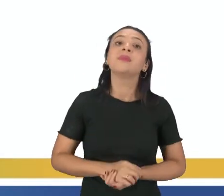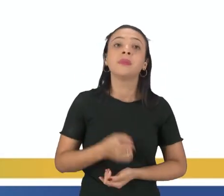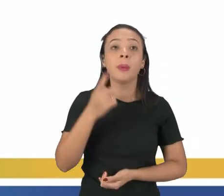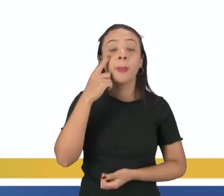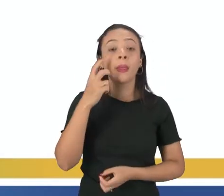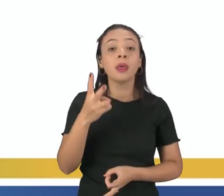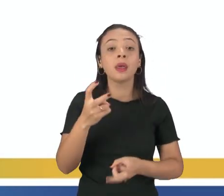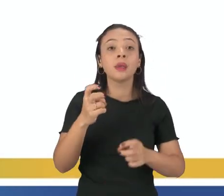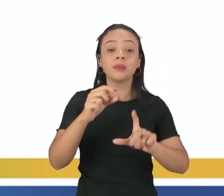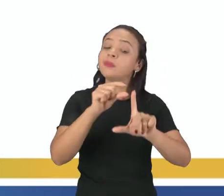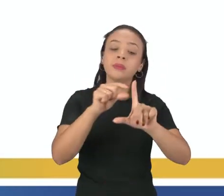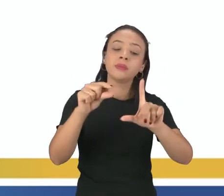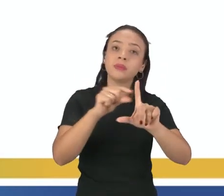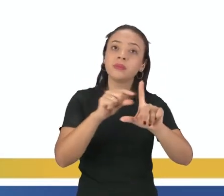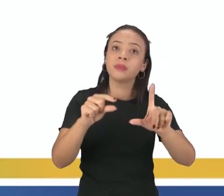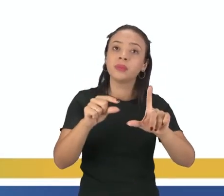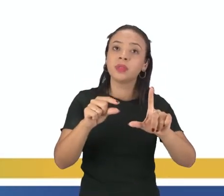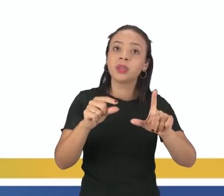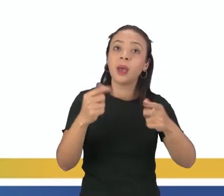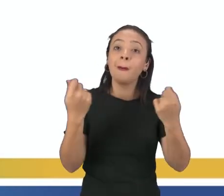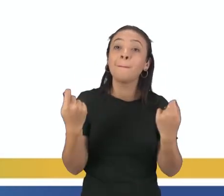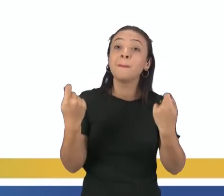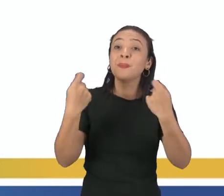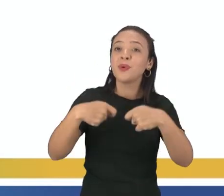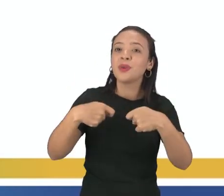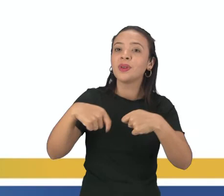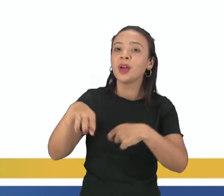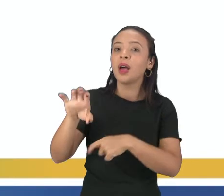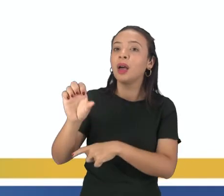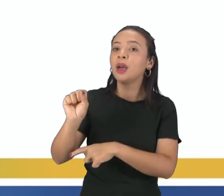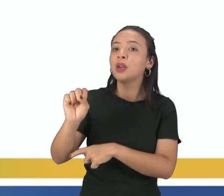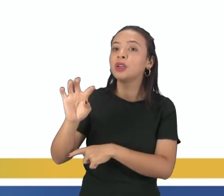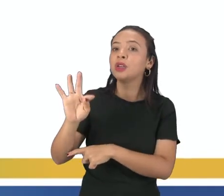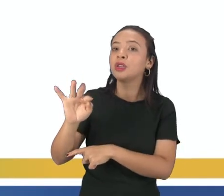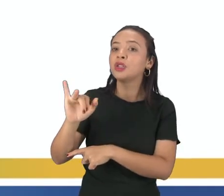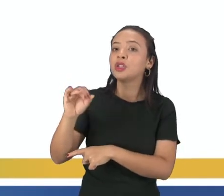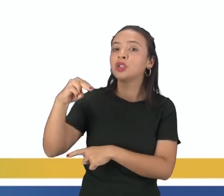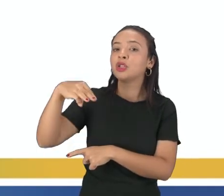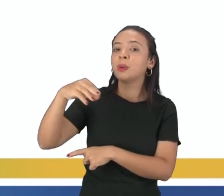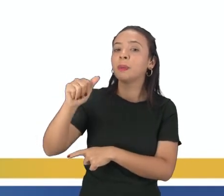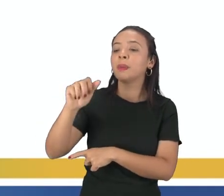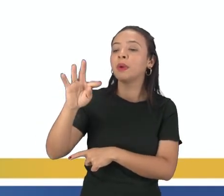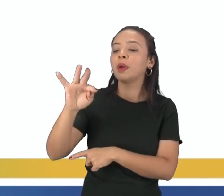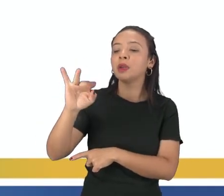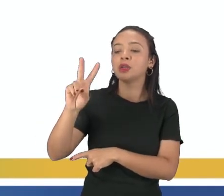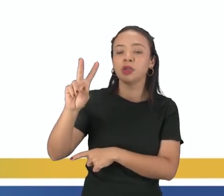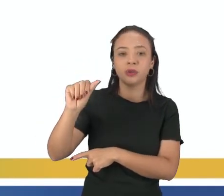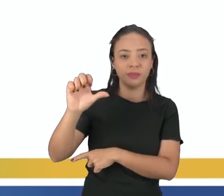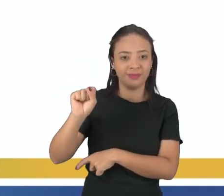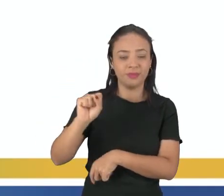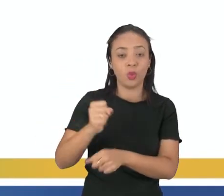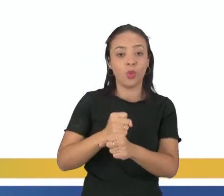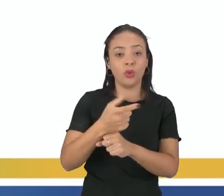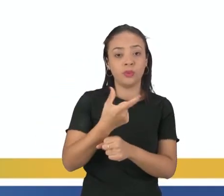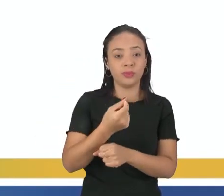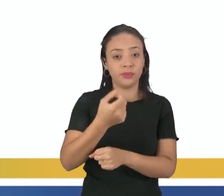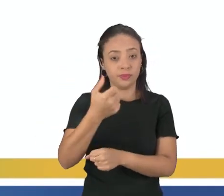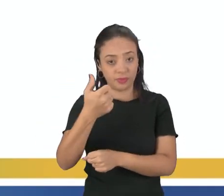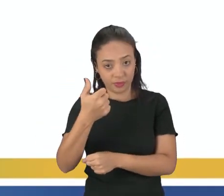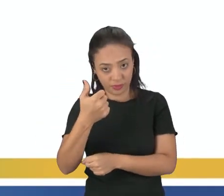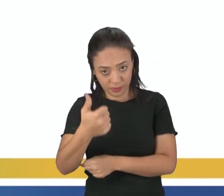Confira no gráfico as seguintes estimativas. Eu estou estimando a quantidade. Em 2012,